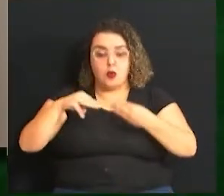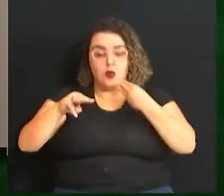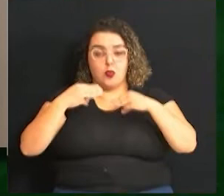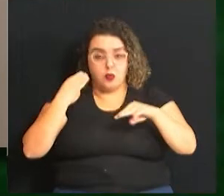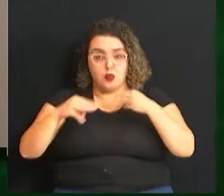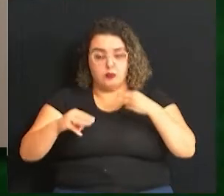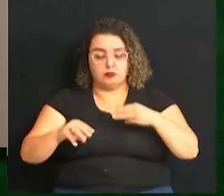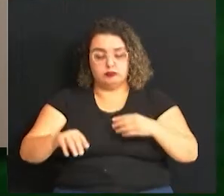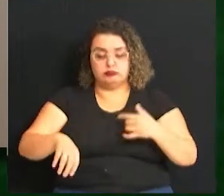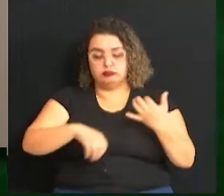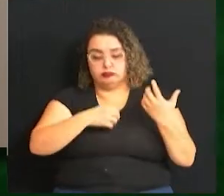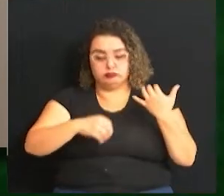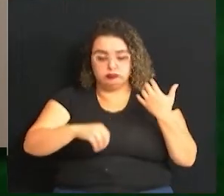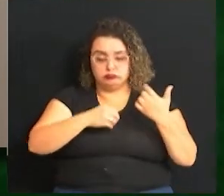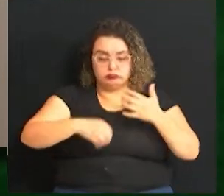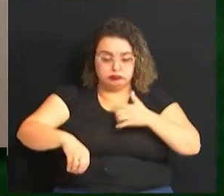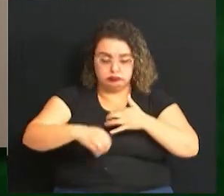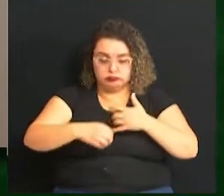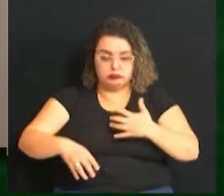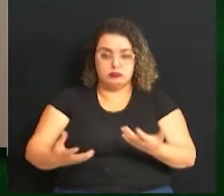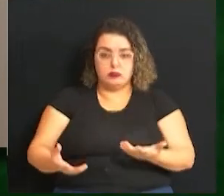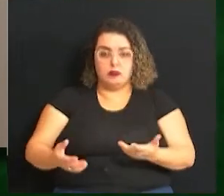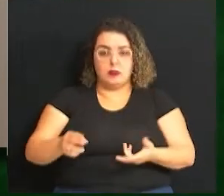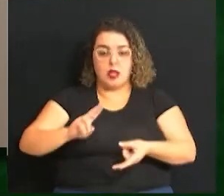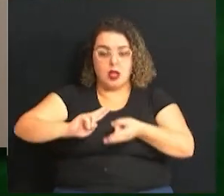um músico que é muito